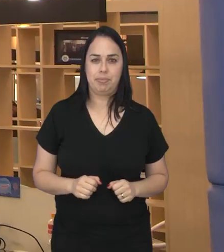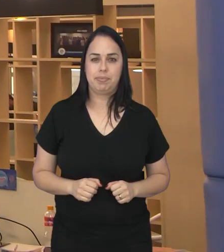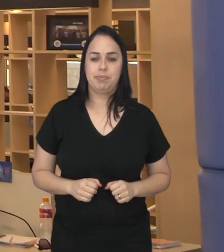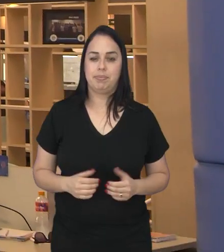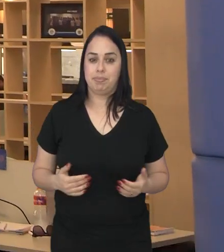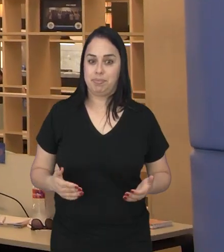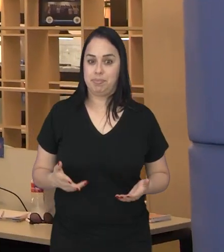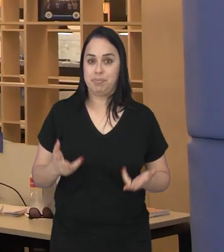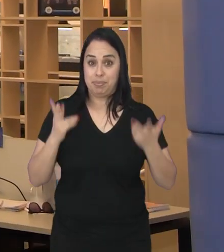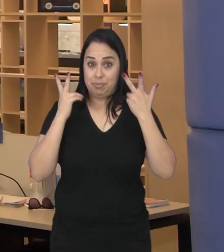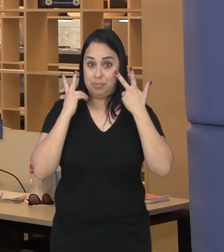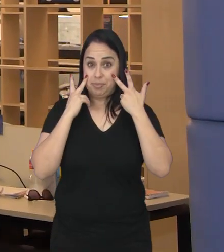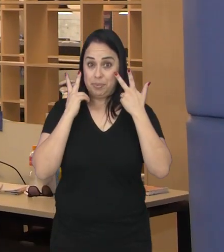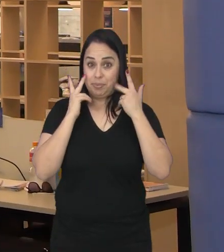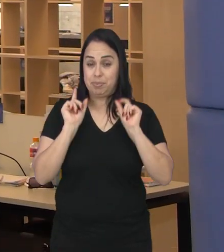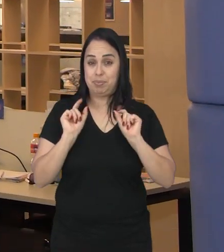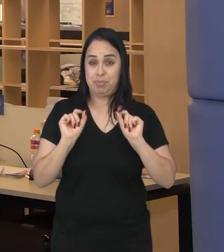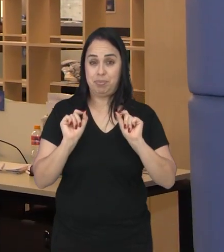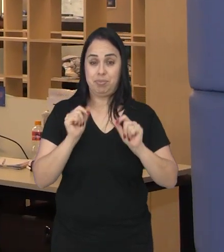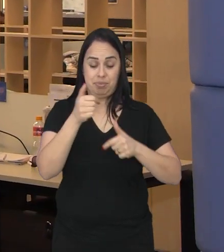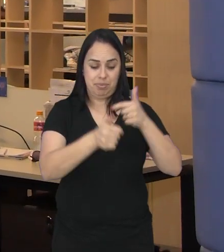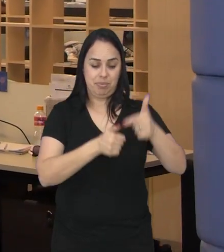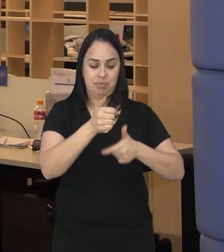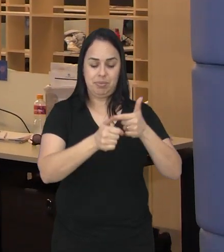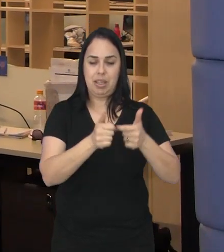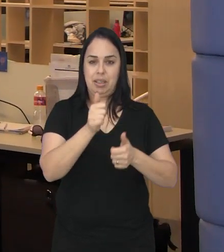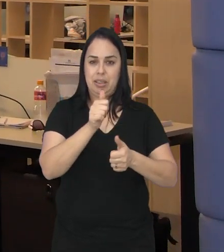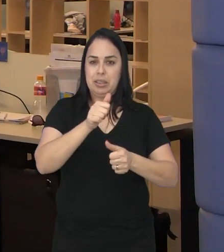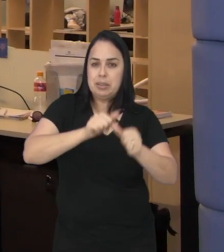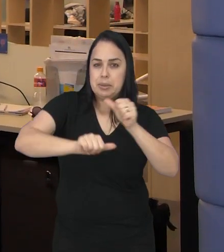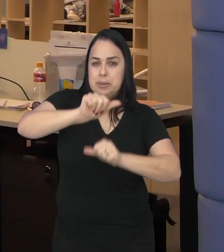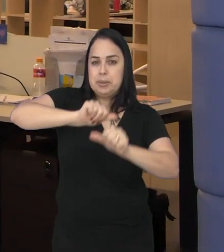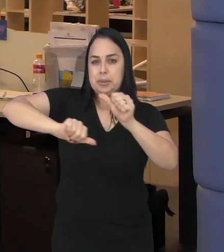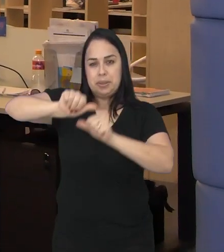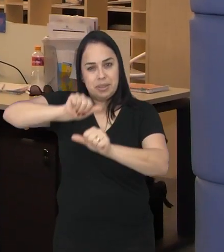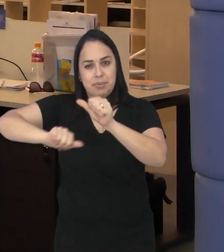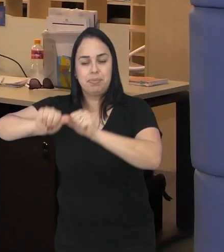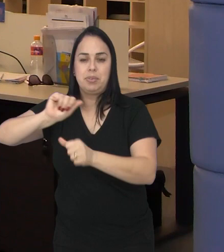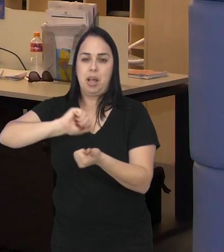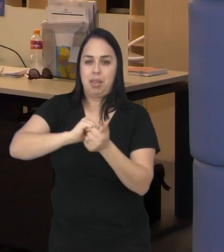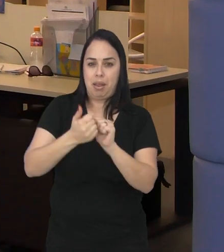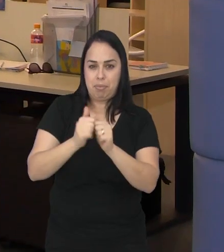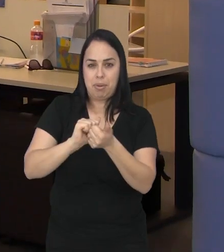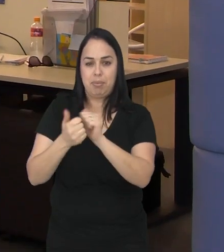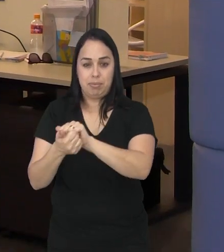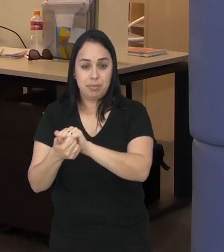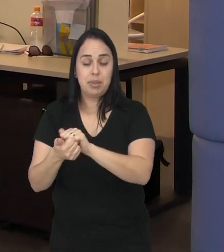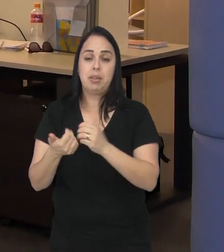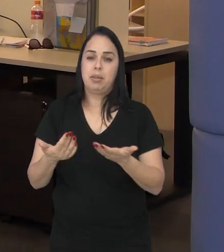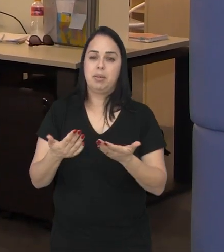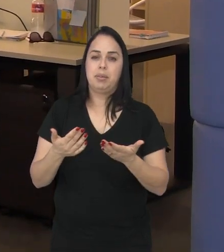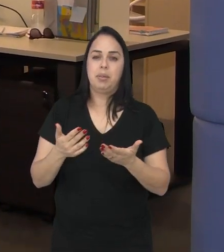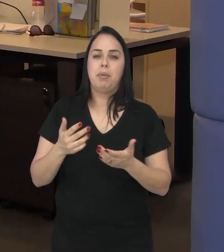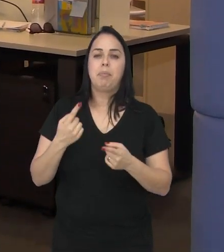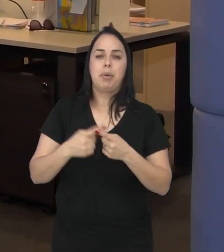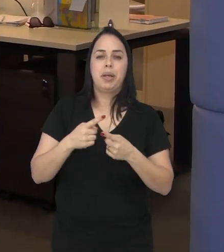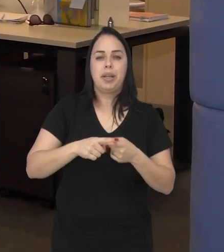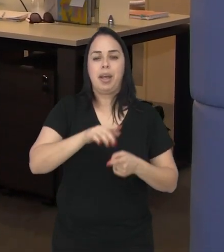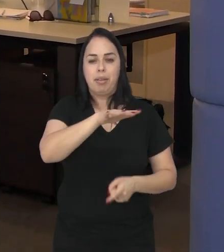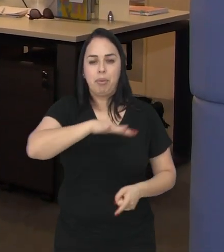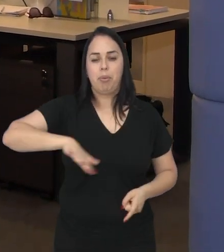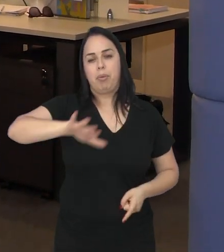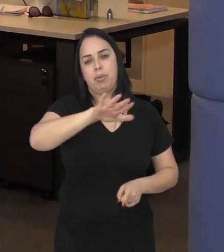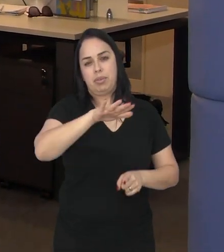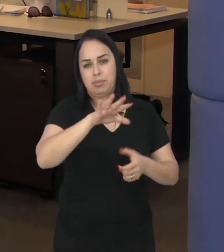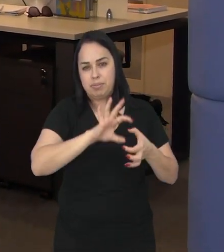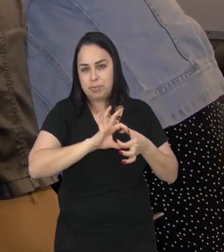é normal que o mercado de trabalho passe por transformações ao longo dos anos provocadas pelo contexto social